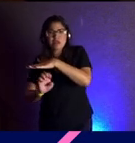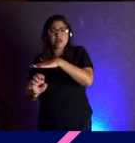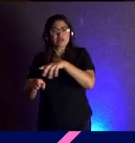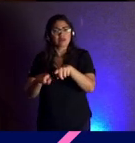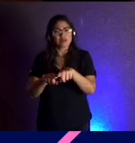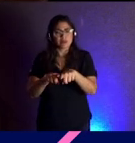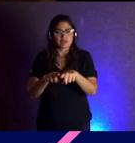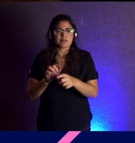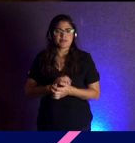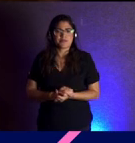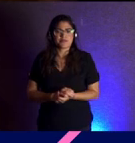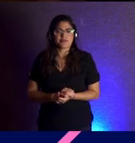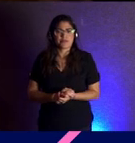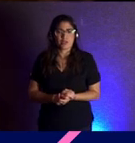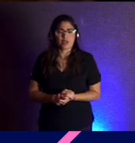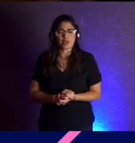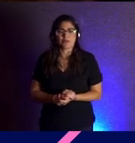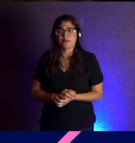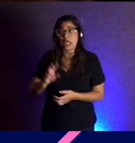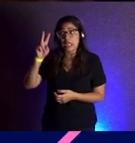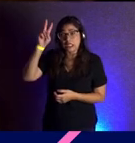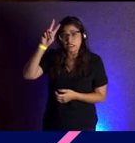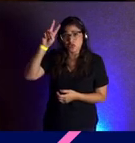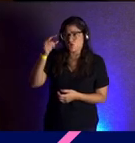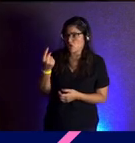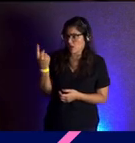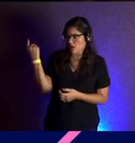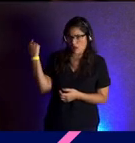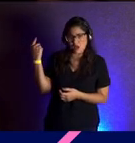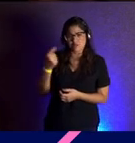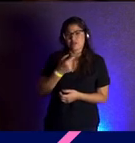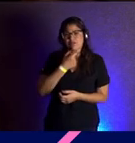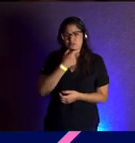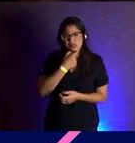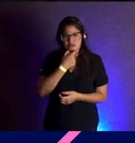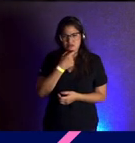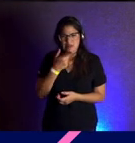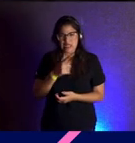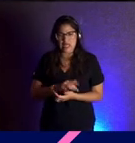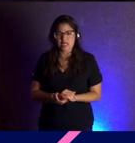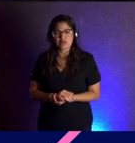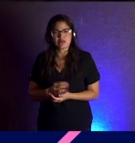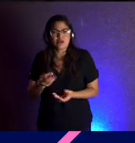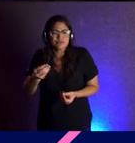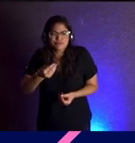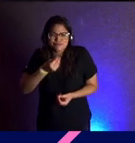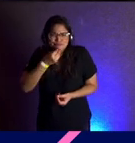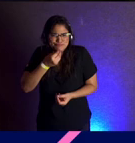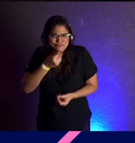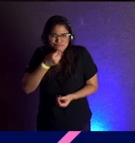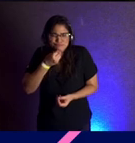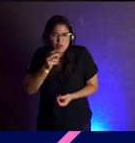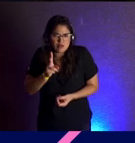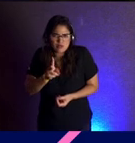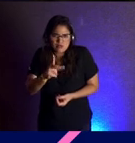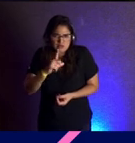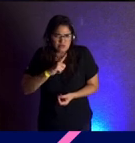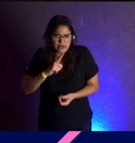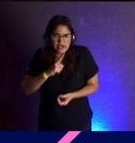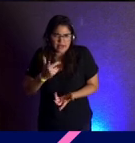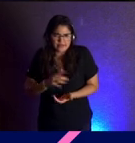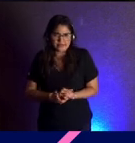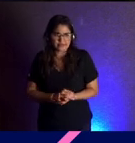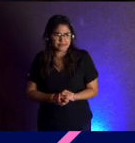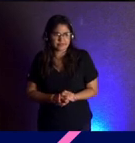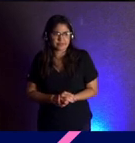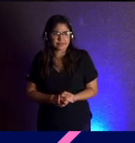né? A história do greenwashing é um oportunismo, né? E como sempre acontece. Então, é um